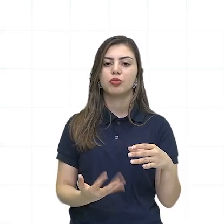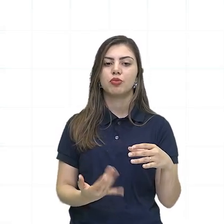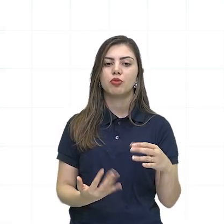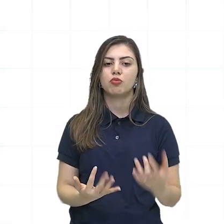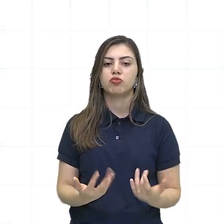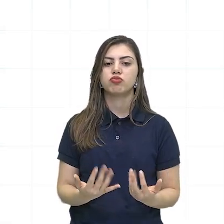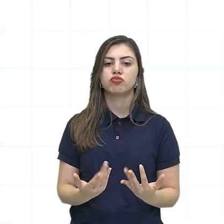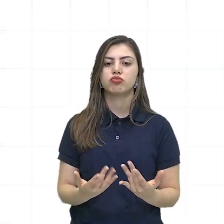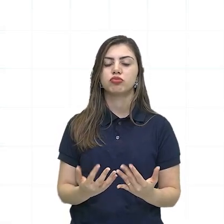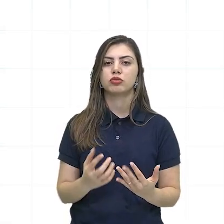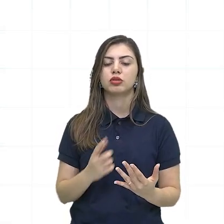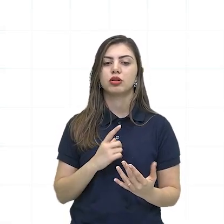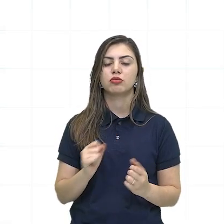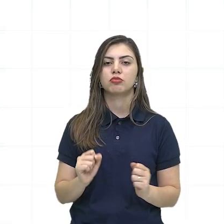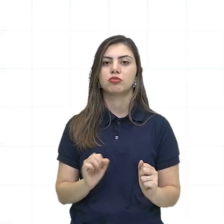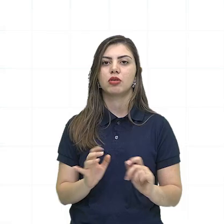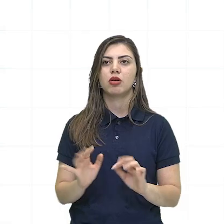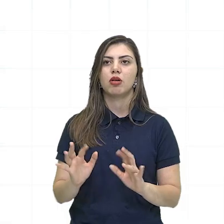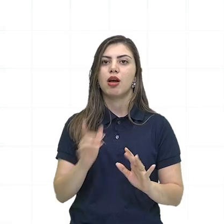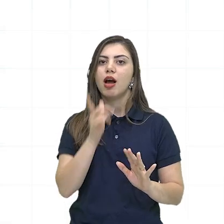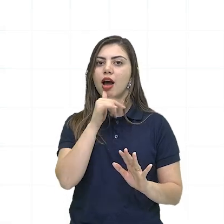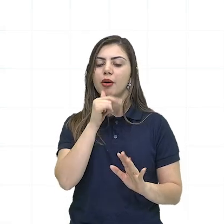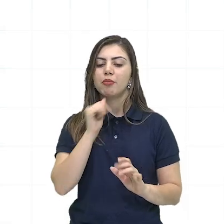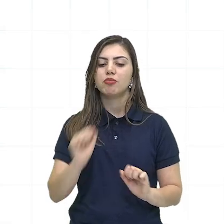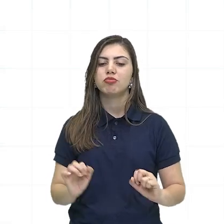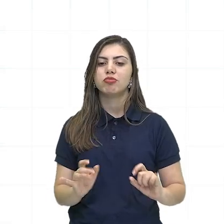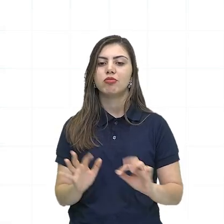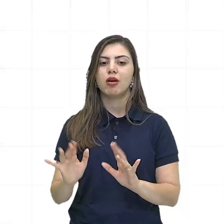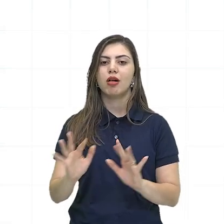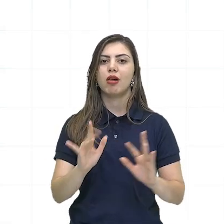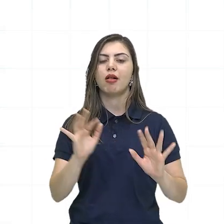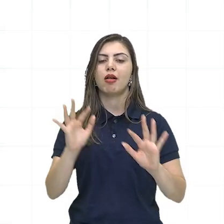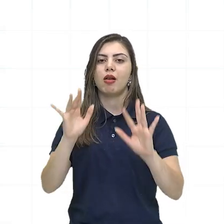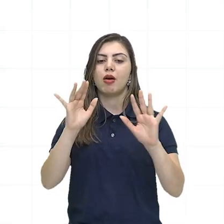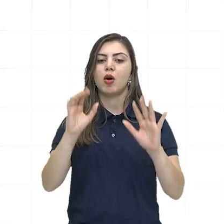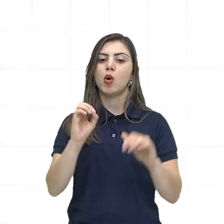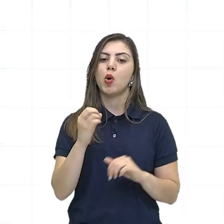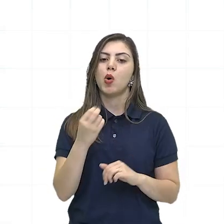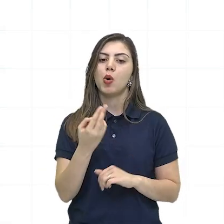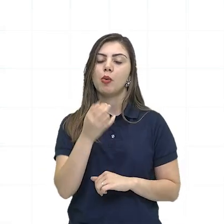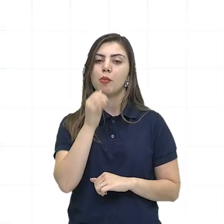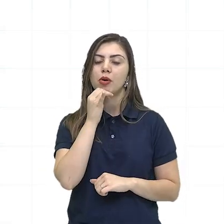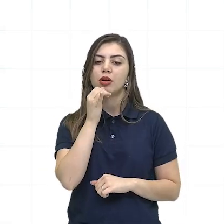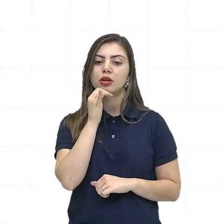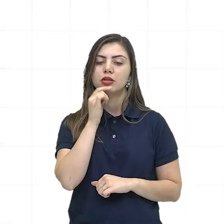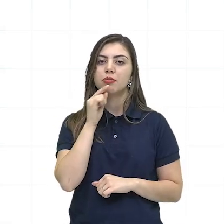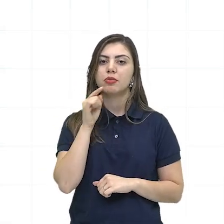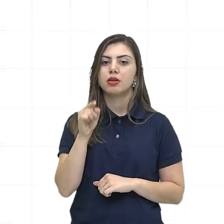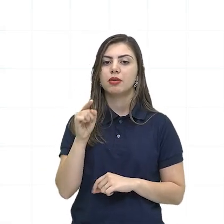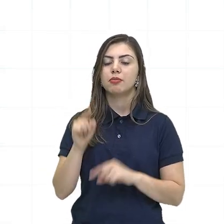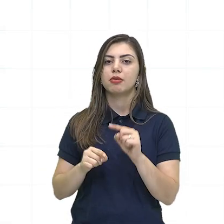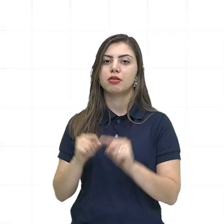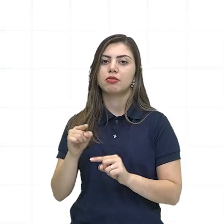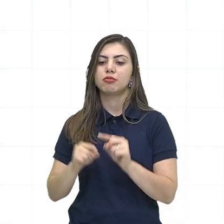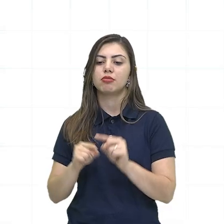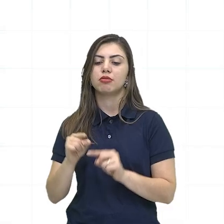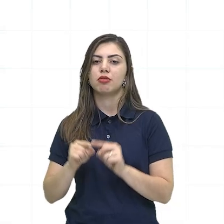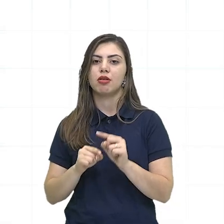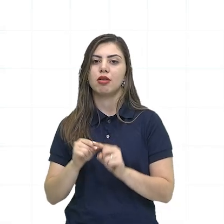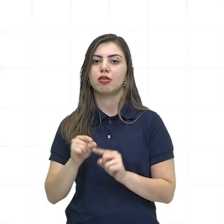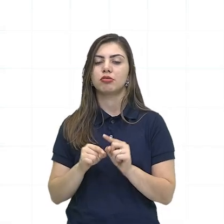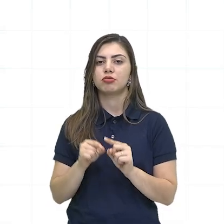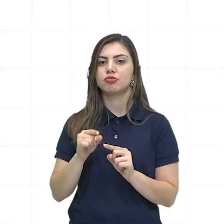água, do estado líquido para o estado de vapor, ou também pela desidratação de ingredientes, quando a gente